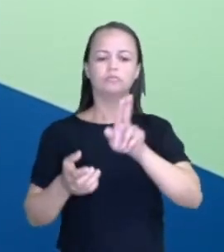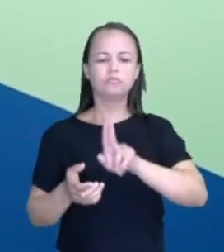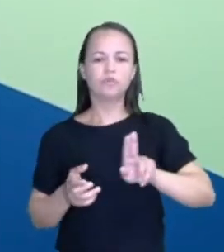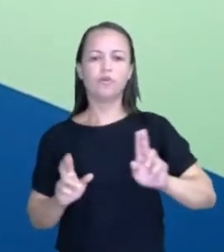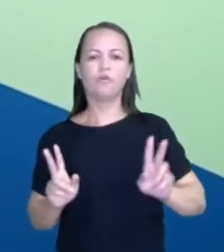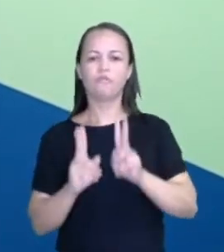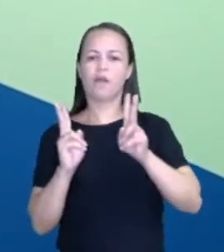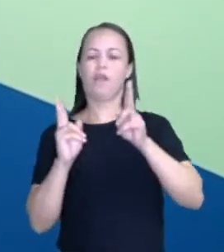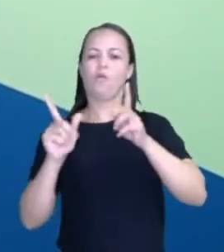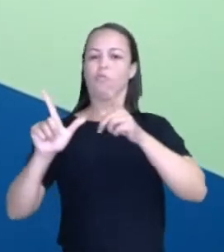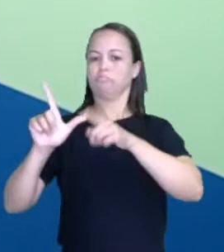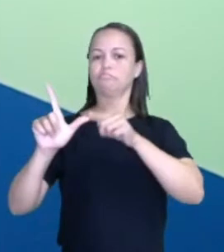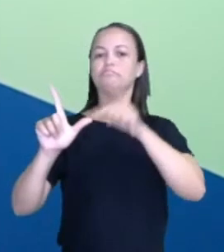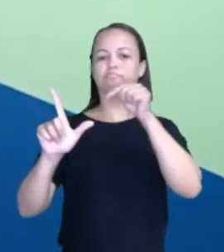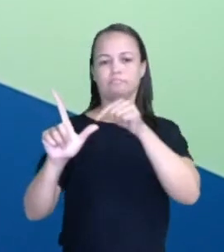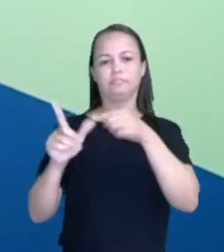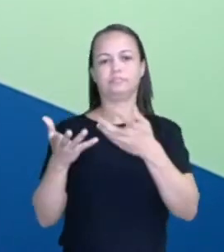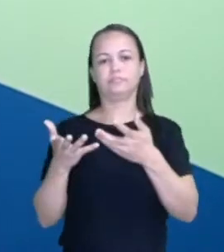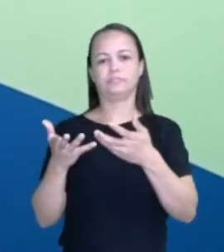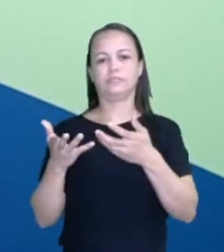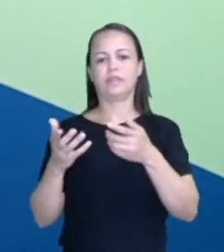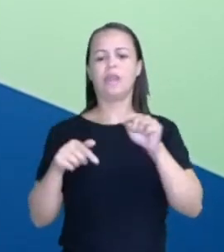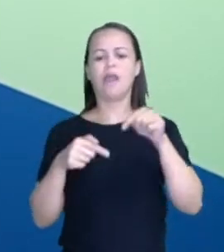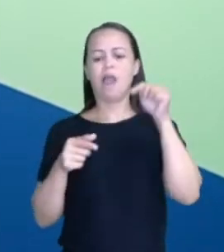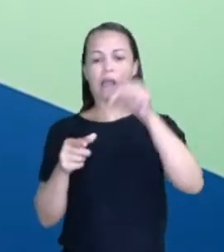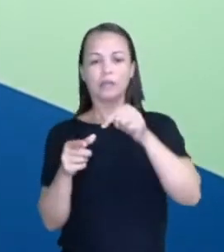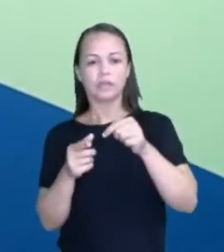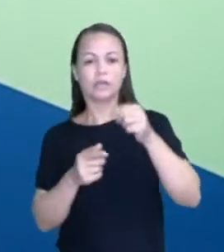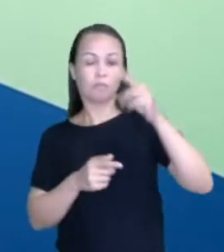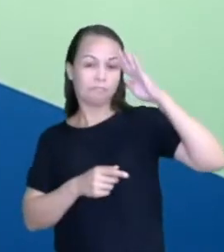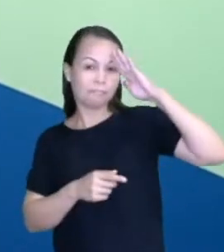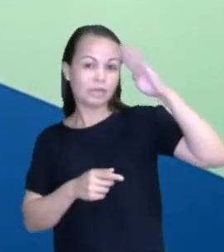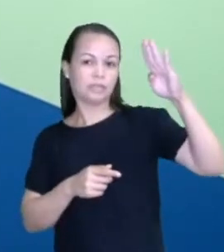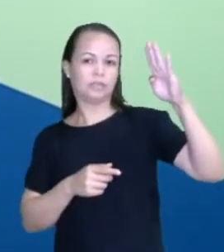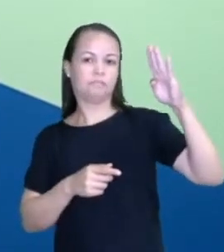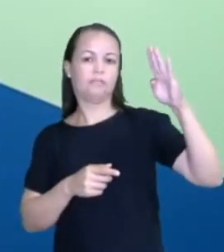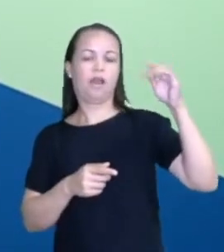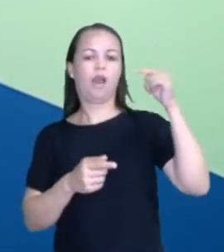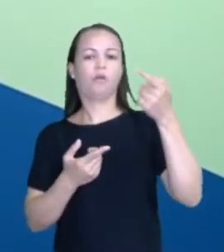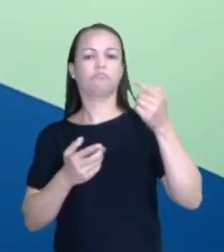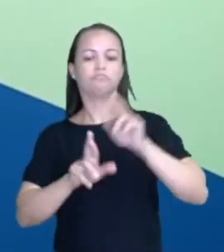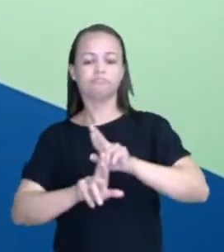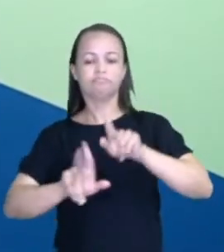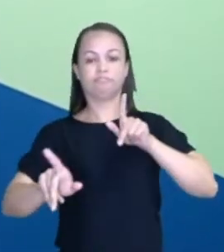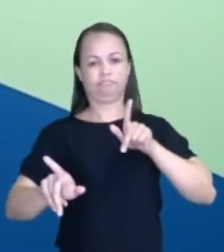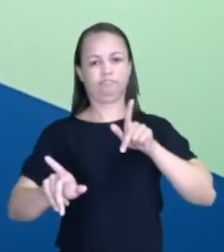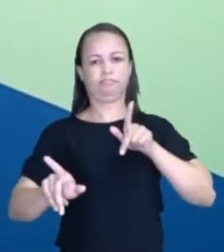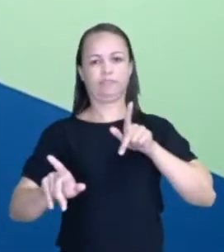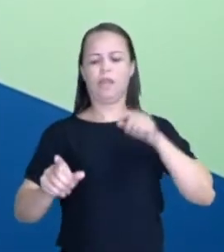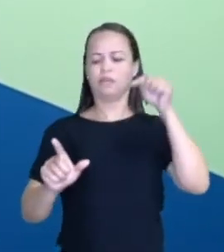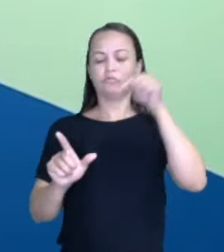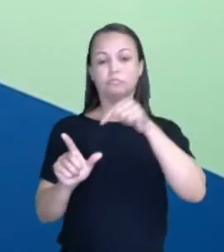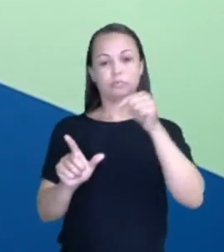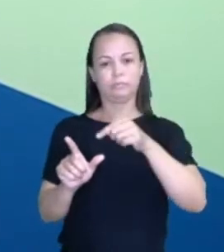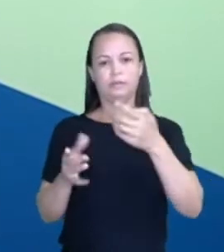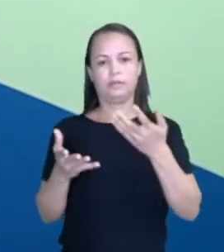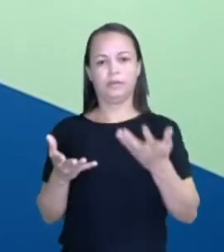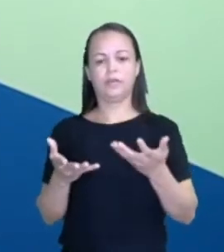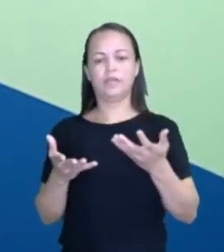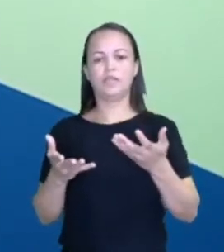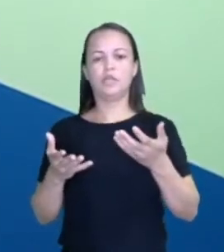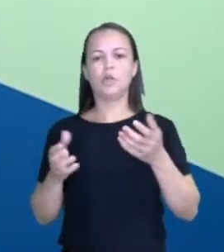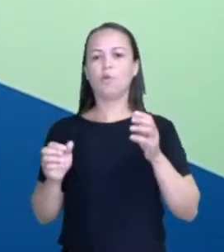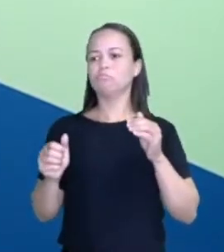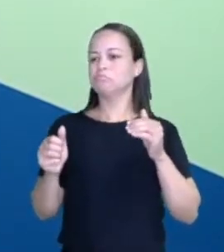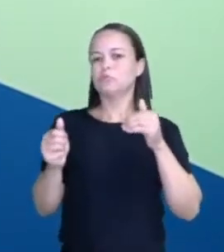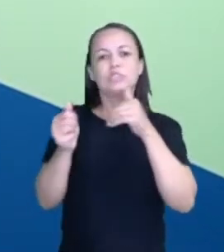é justamente aí o ponto principal de diferença. É justamente aí o segredo do que a gente vai